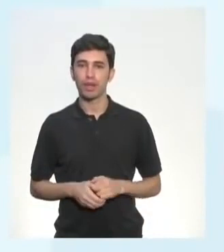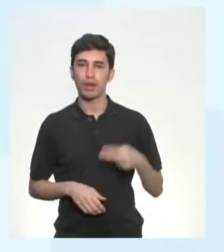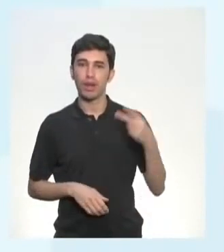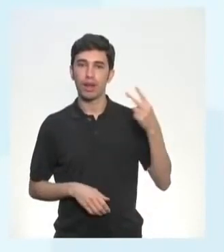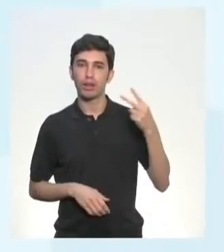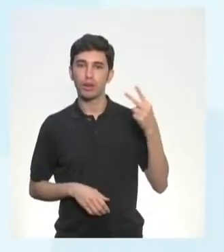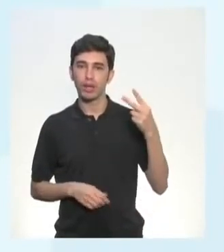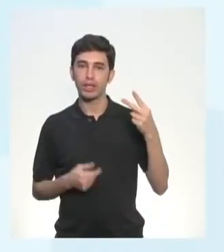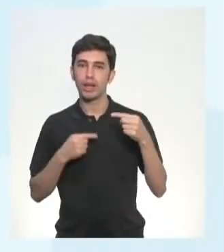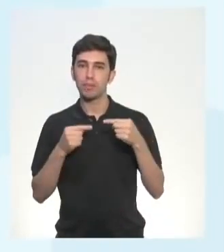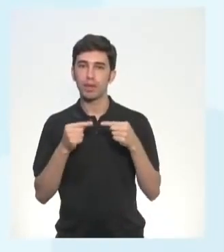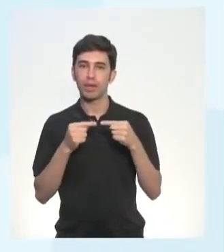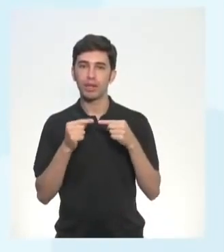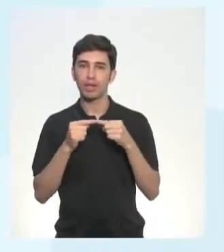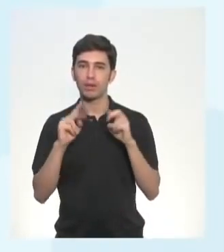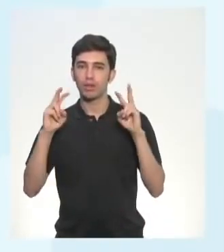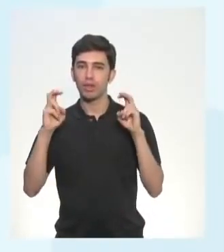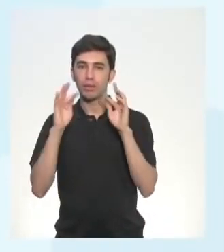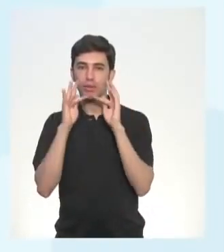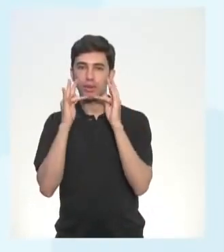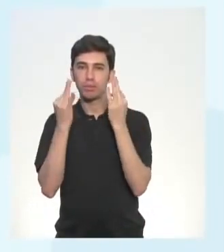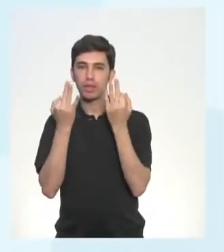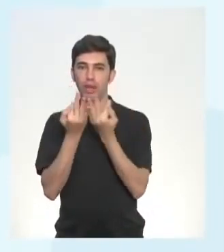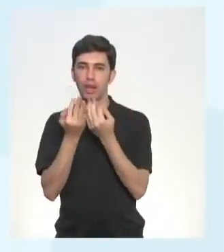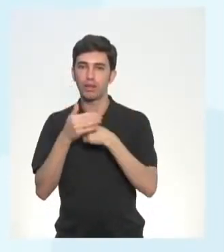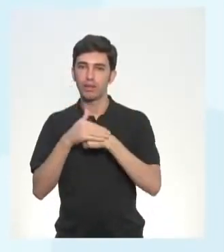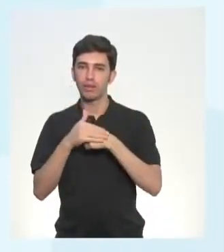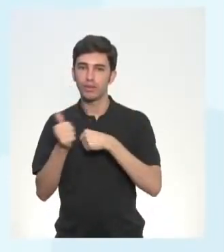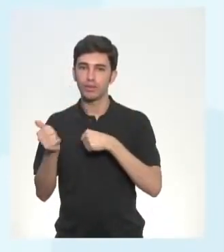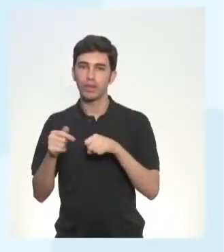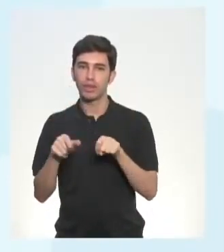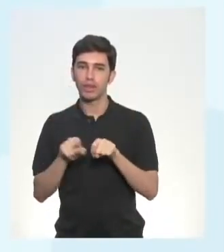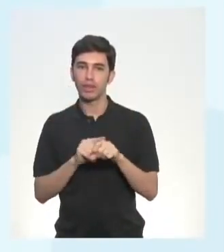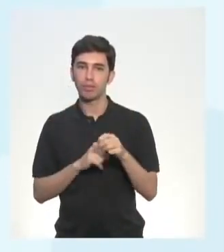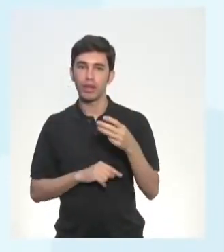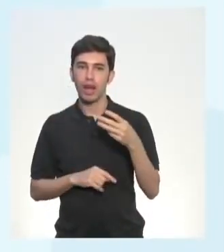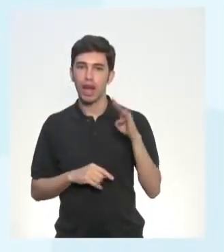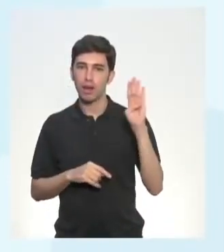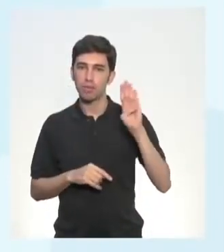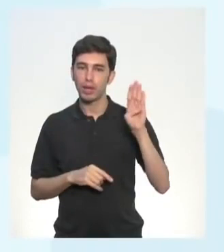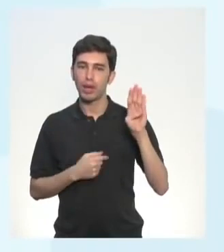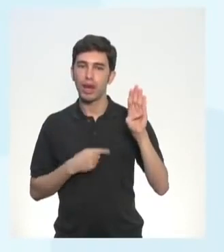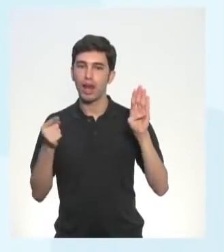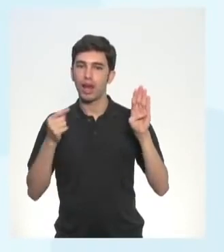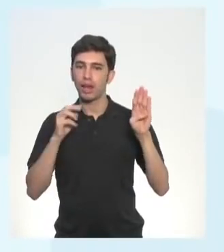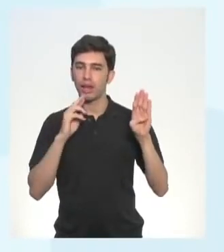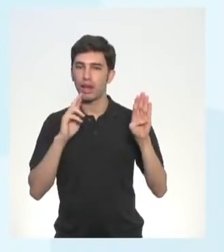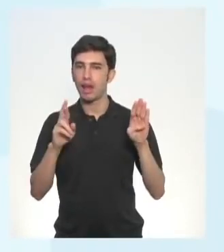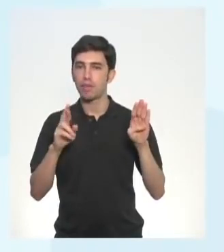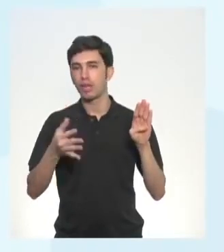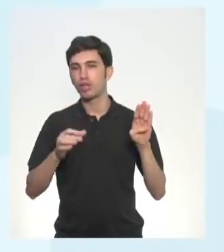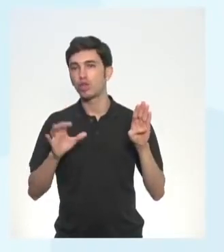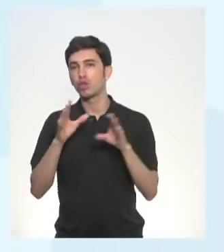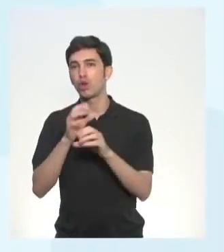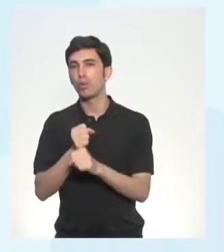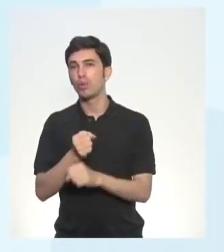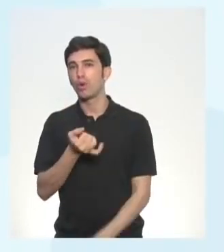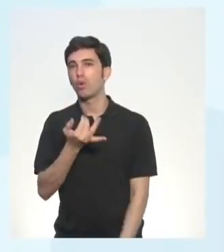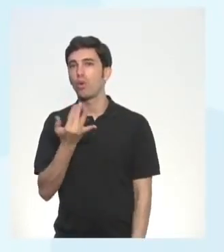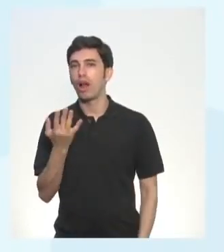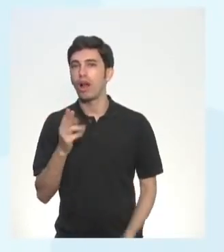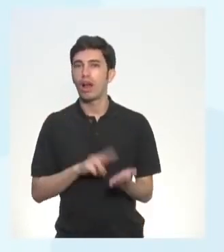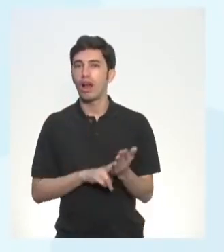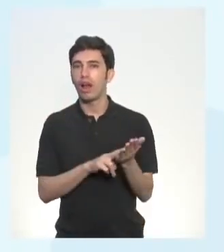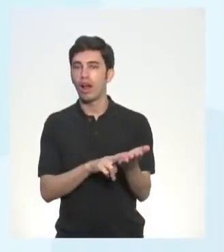relações afetivas. E na B, são 4 cartas, ou seja, excetuando a carta 2, ou seja, tirando a carta 2, que é